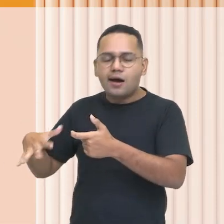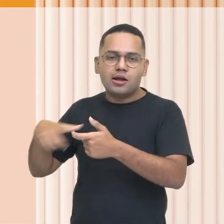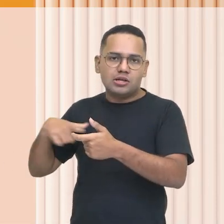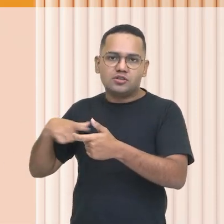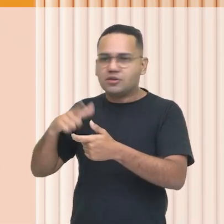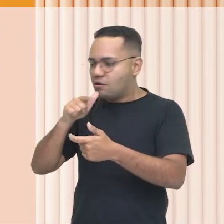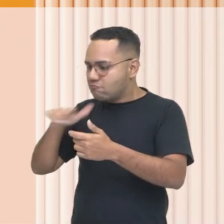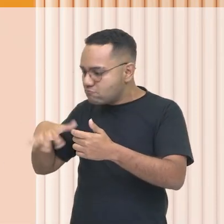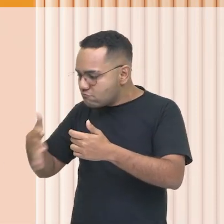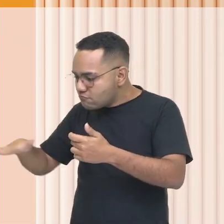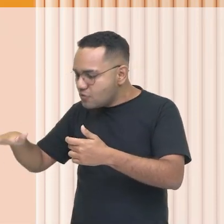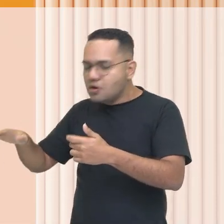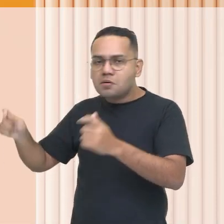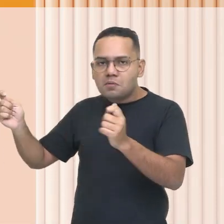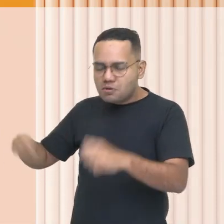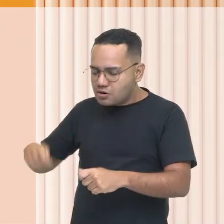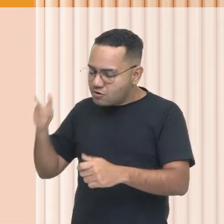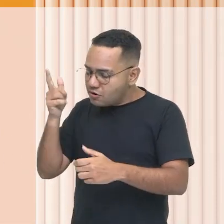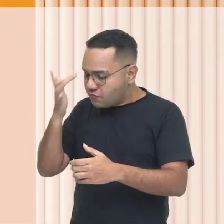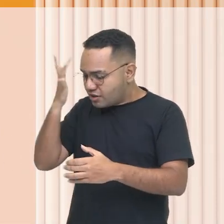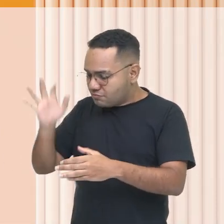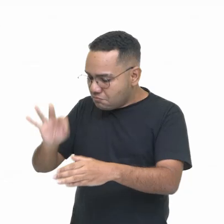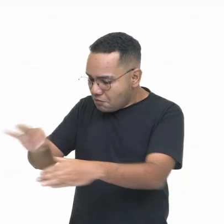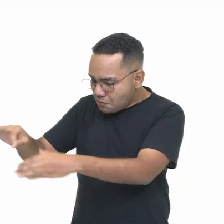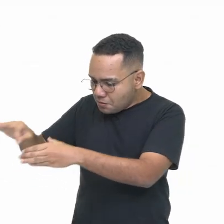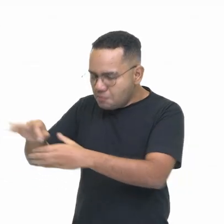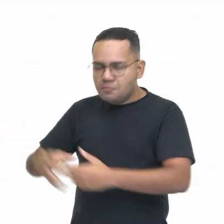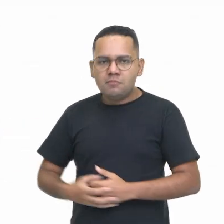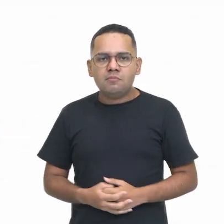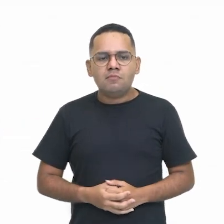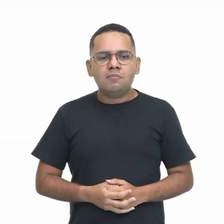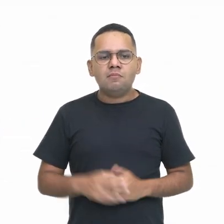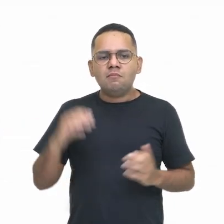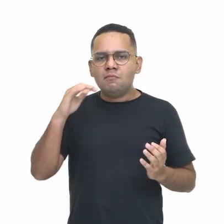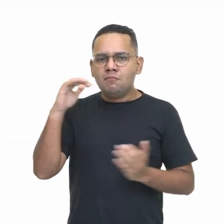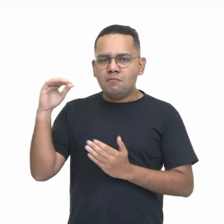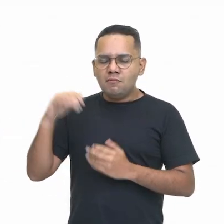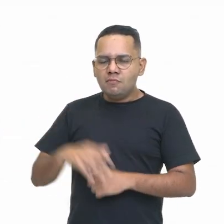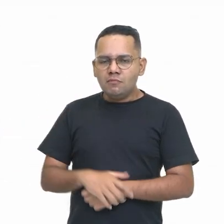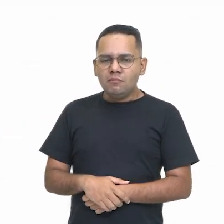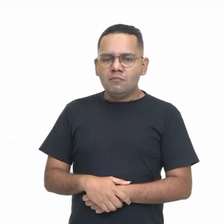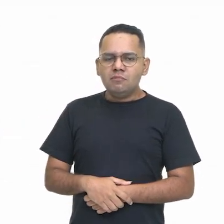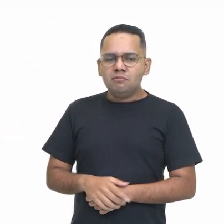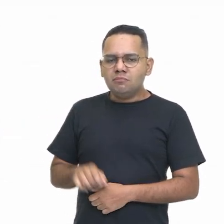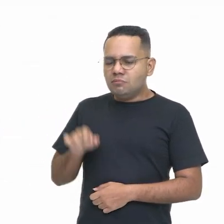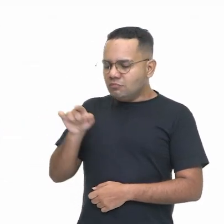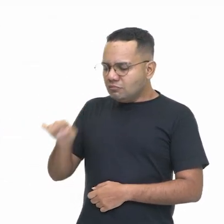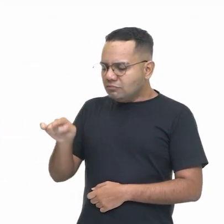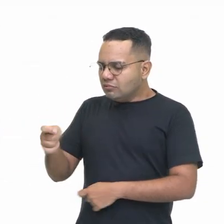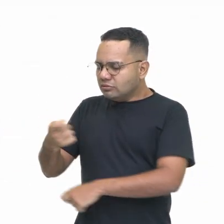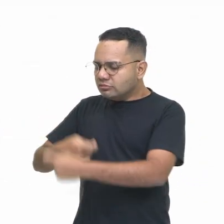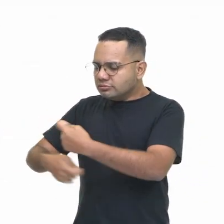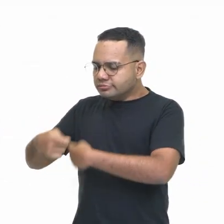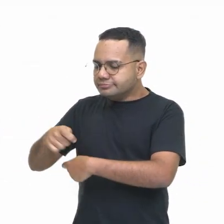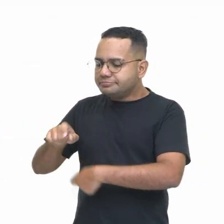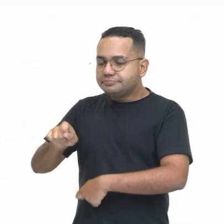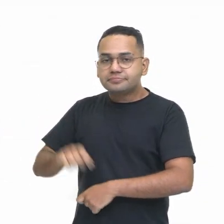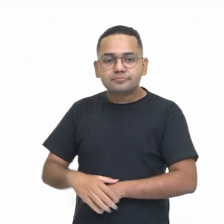rodeado desses rios, tá bom? Vamos à economia. A economia do Império de Gana, ela era